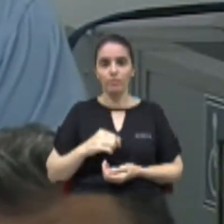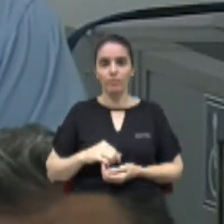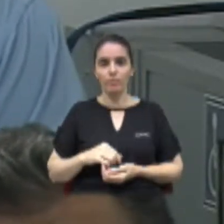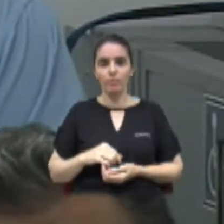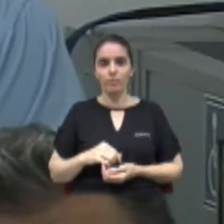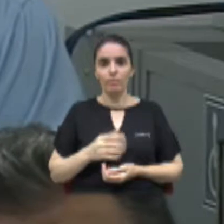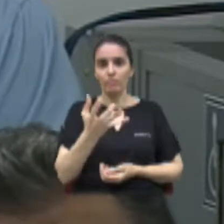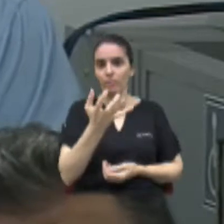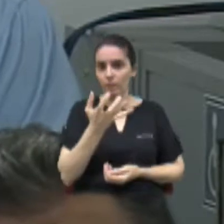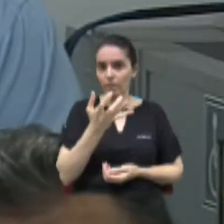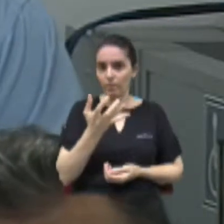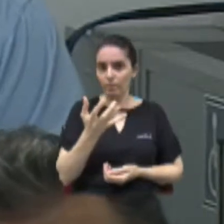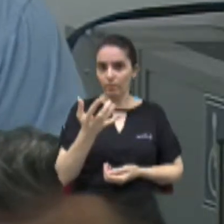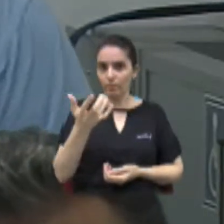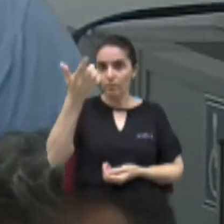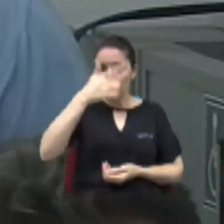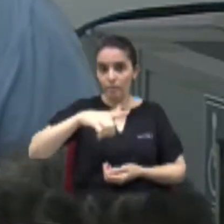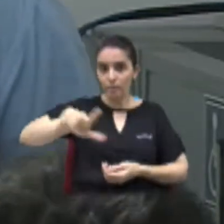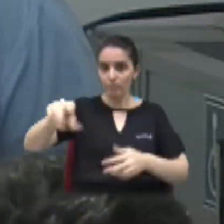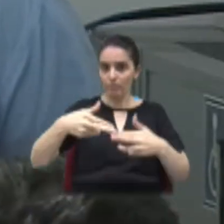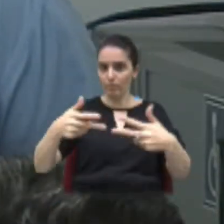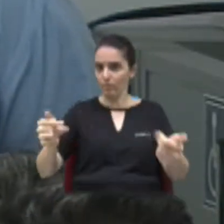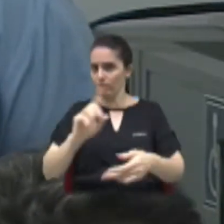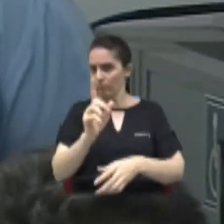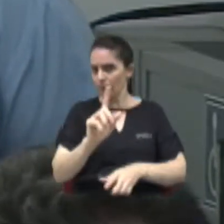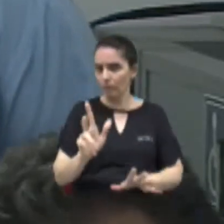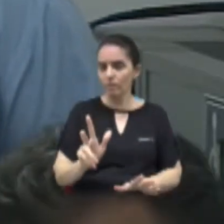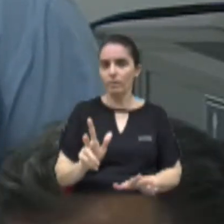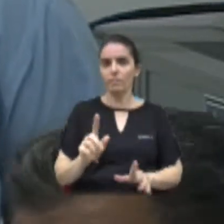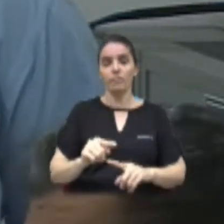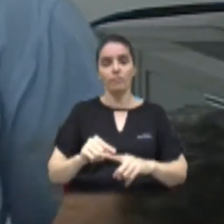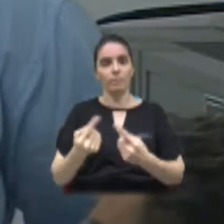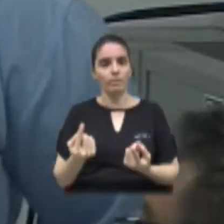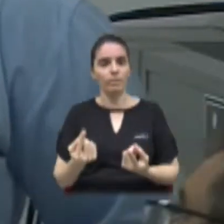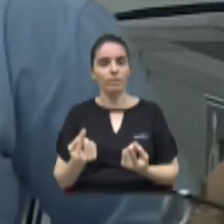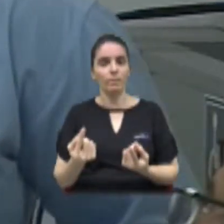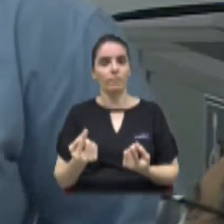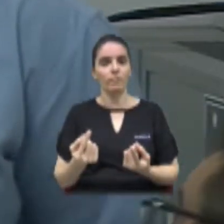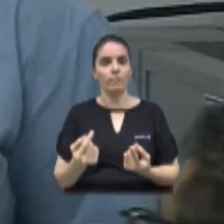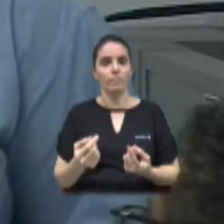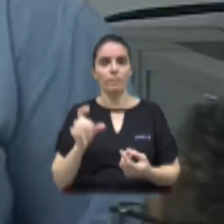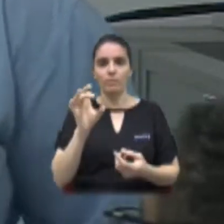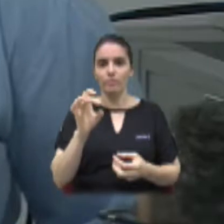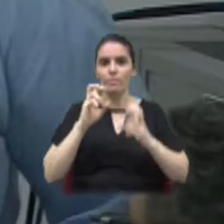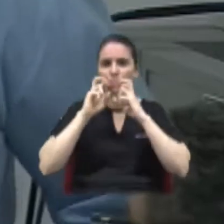governo que venha a estar aqui no nosso município, possa ter